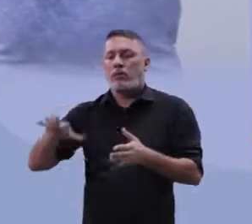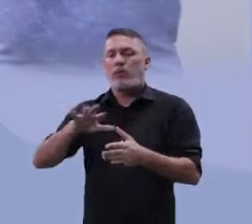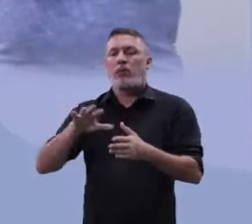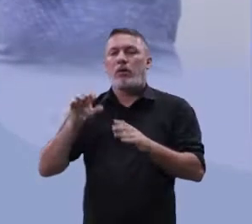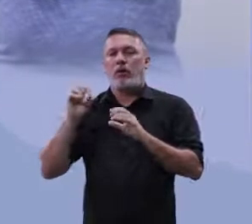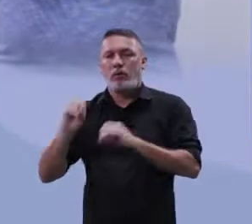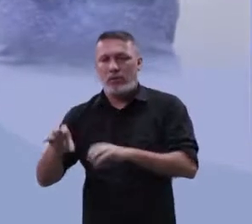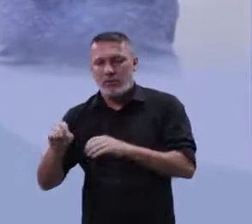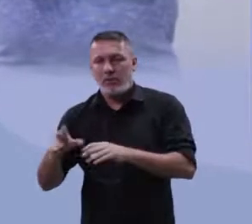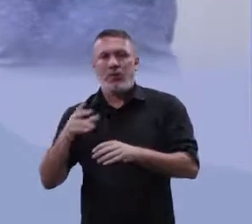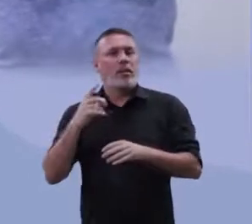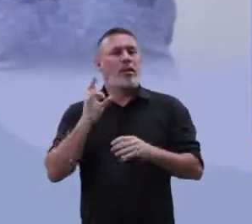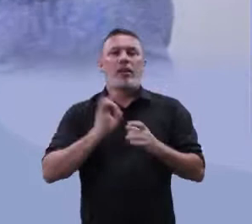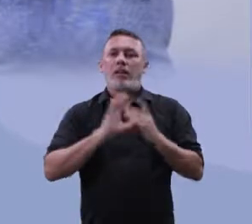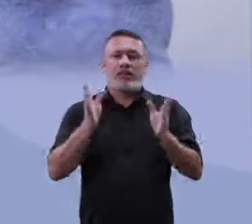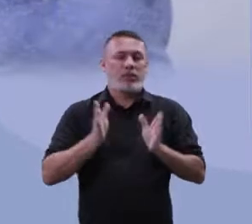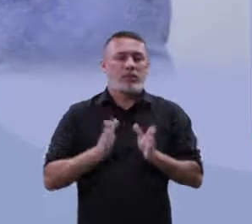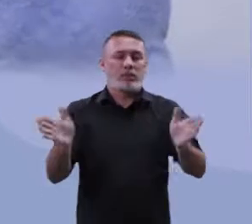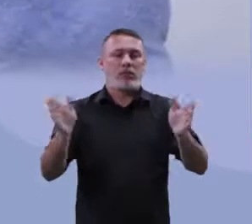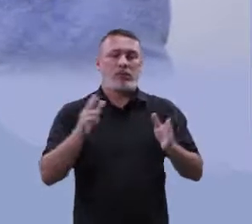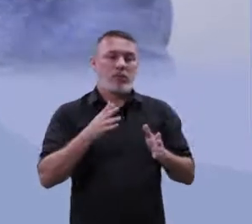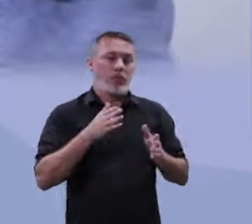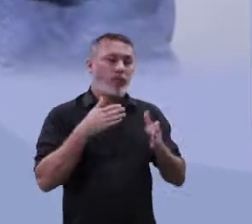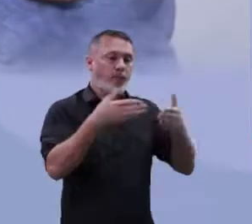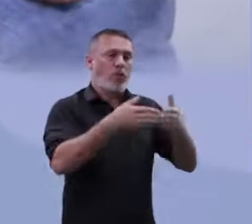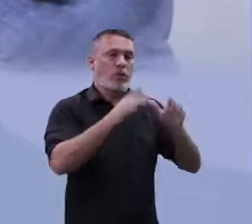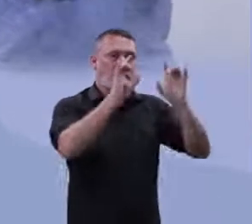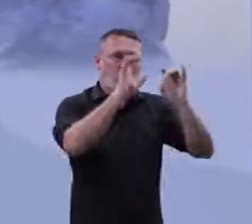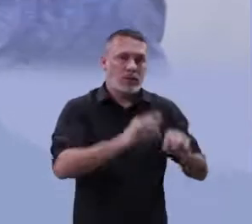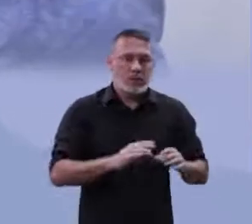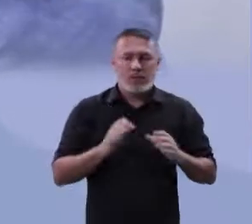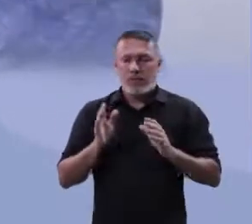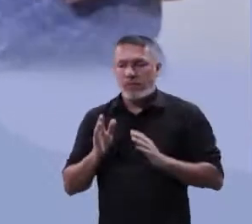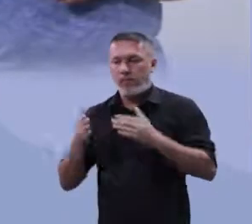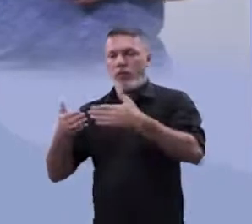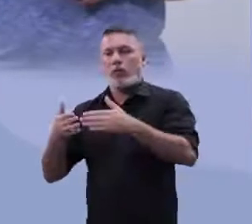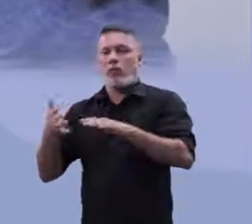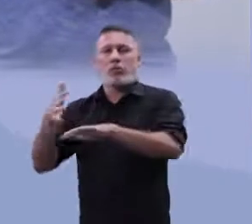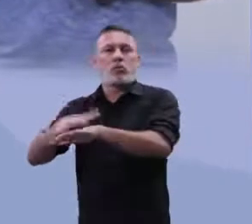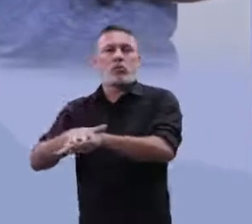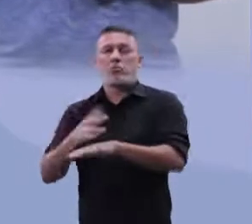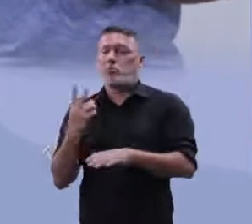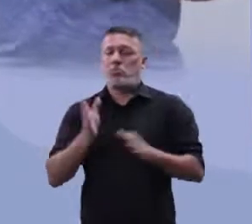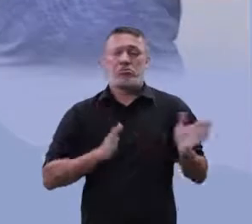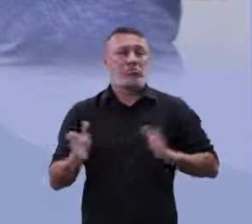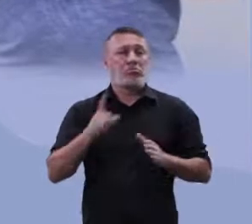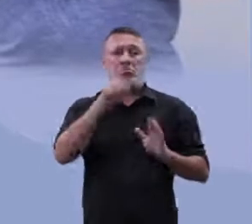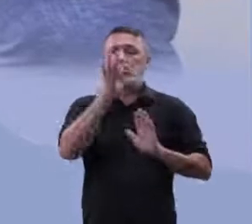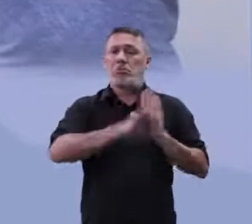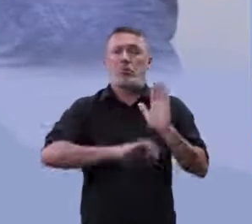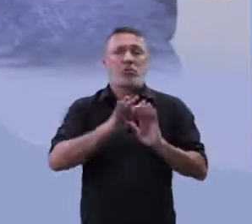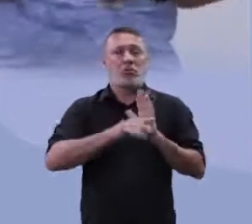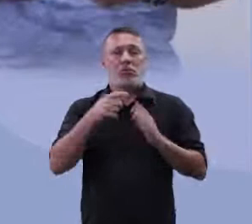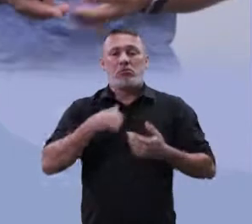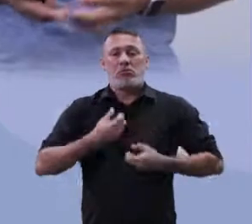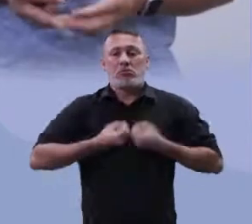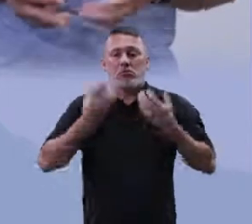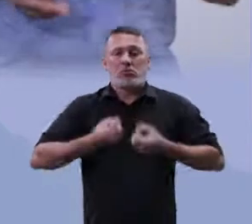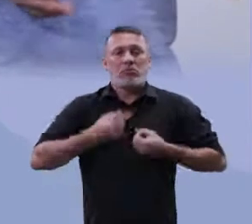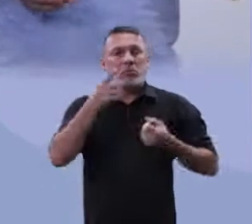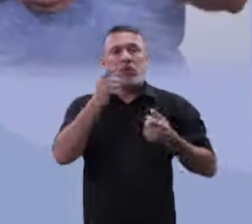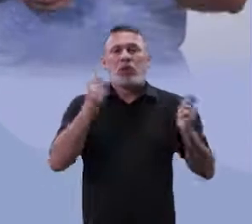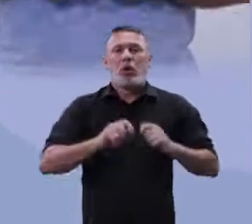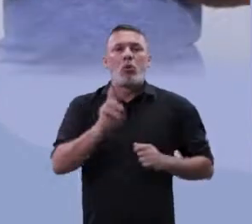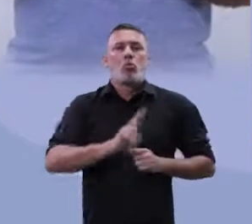para uma educação especial, específica para educação especial, ou em uma redação voltada para uma educação